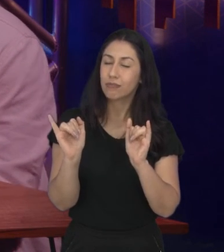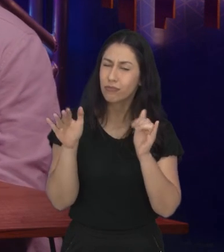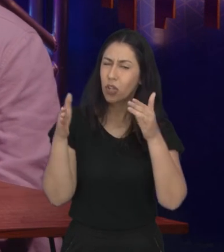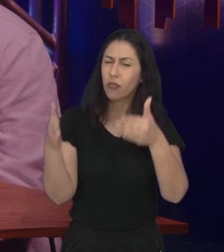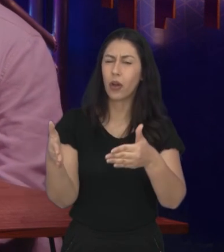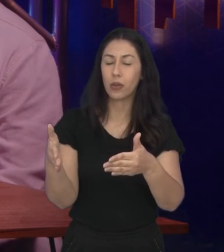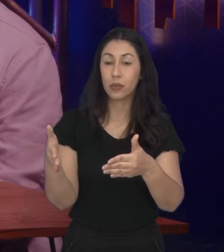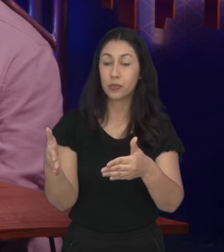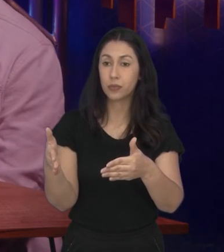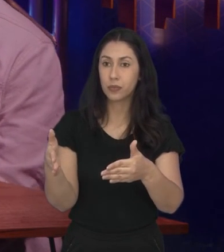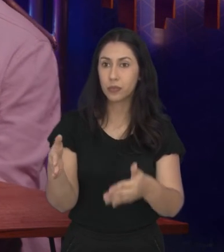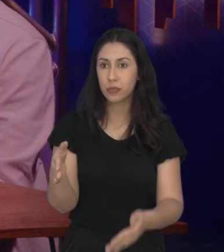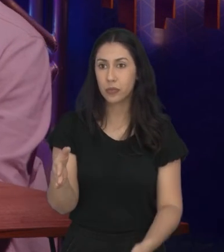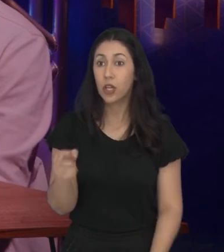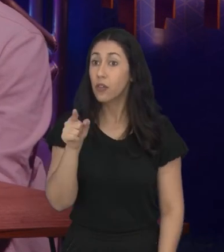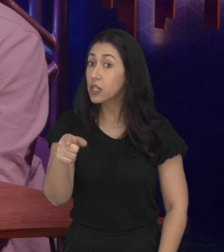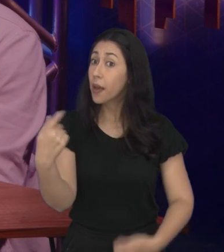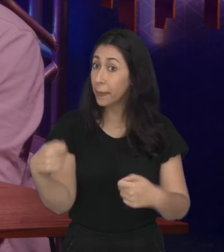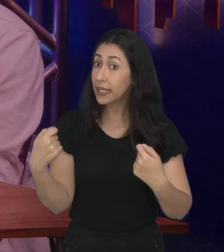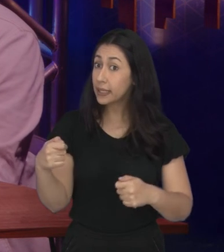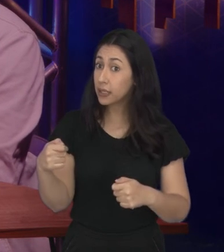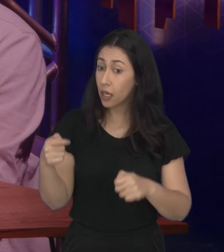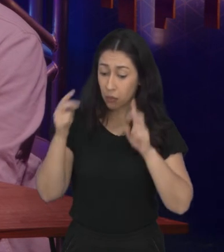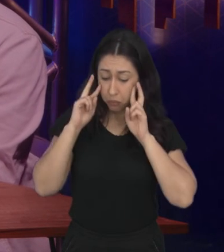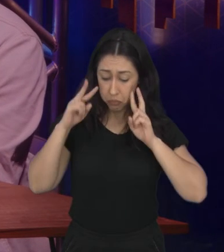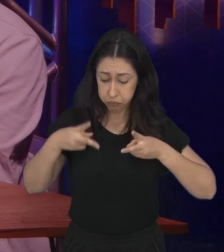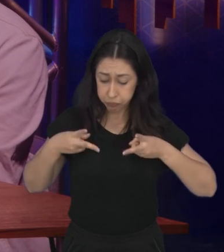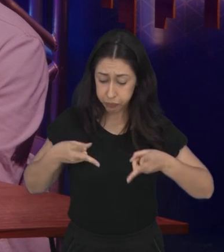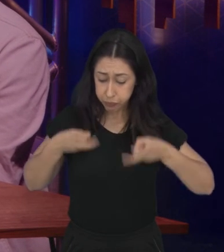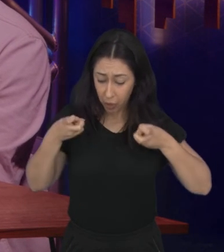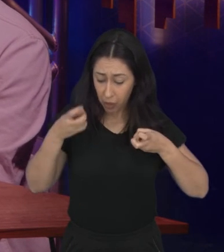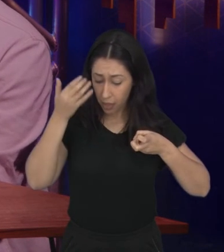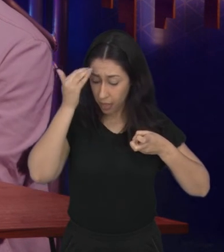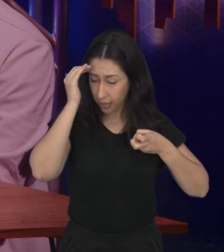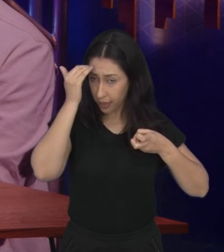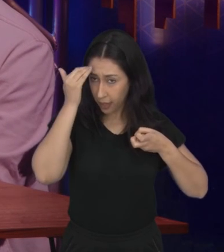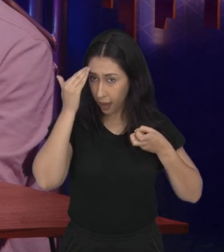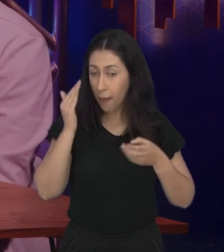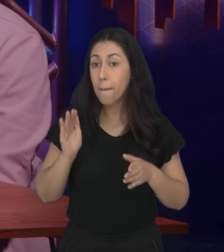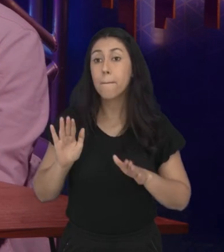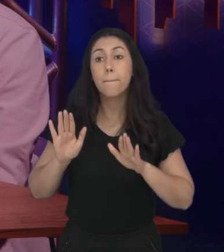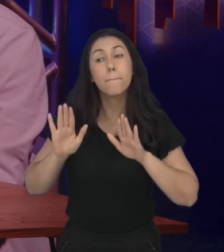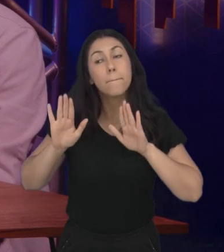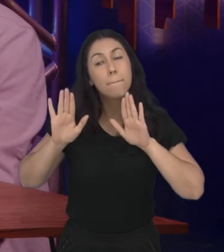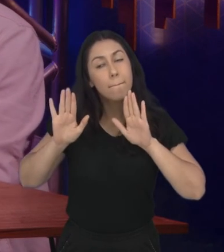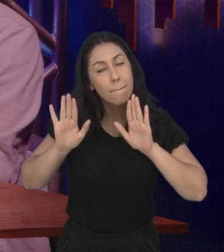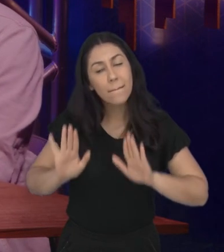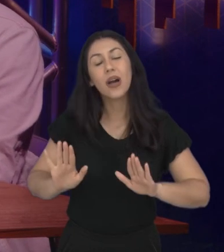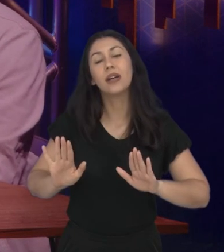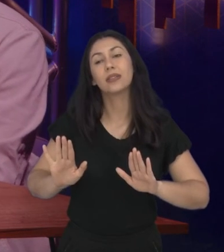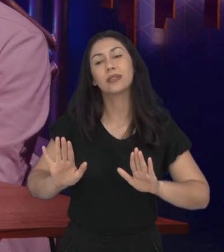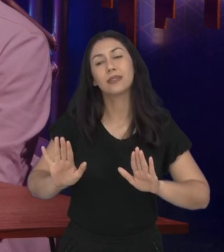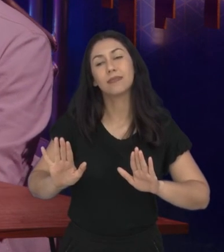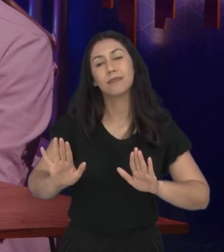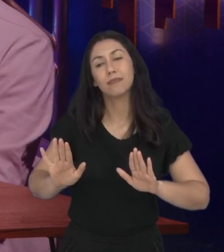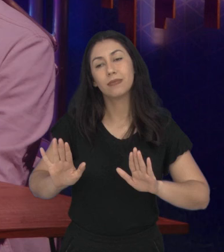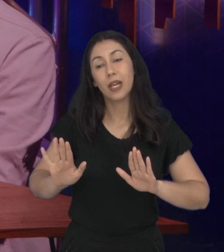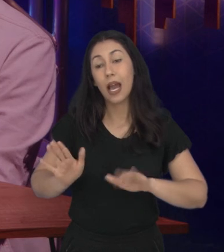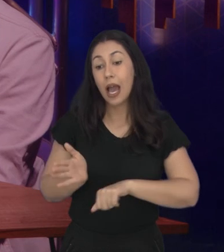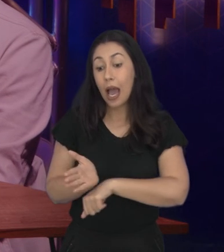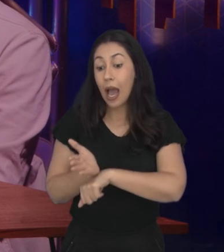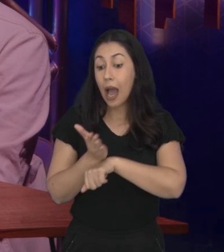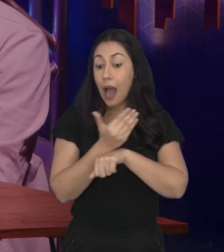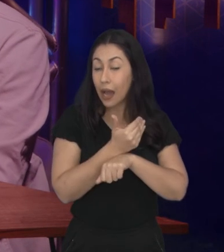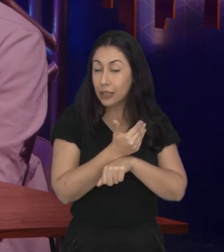alertar a galera nesse sentido. É legal você saber qual que é o seu cronótipo, mas antes de você identificar qual que é, né,